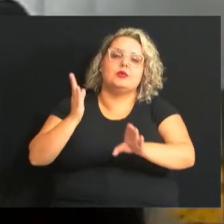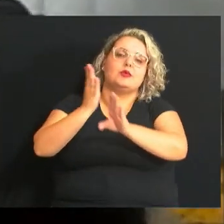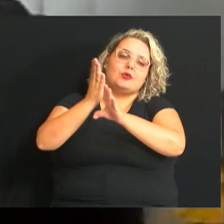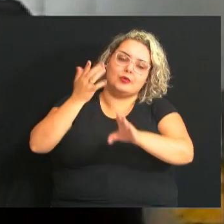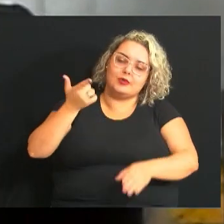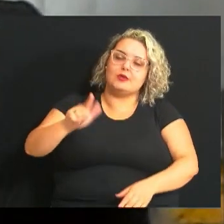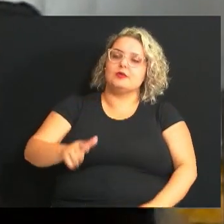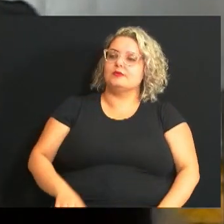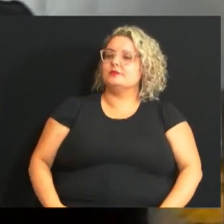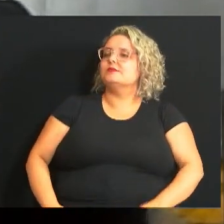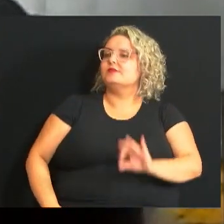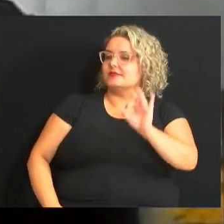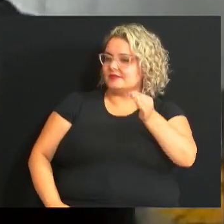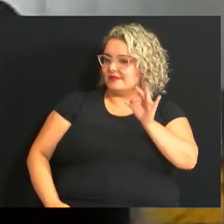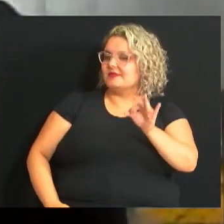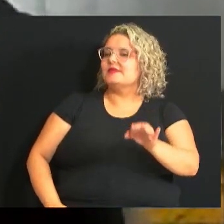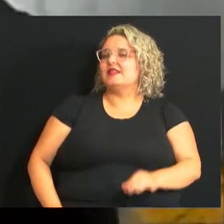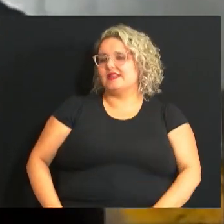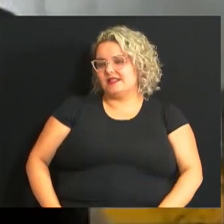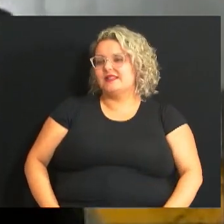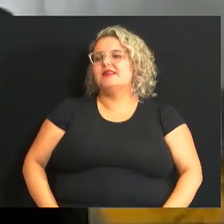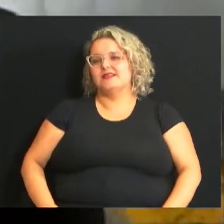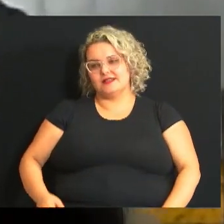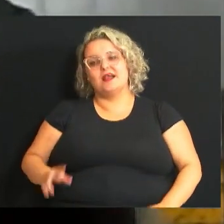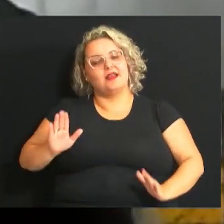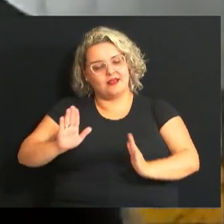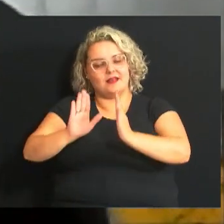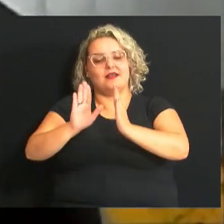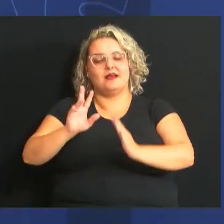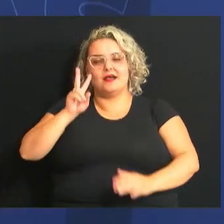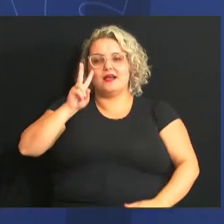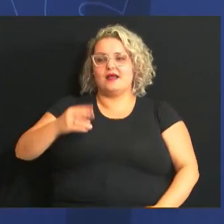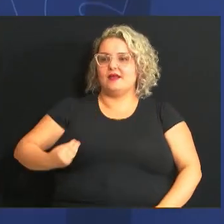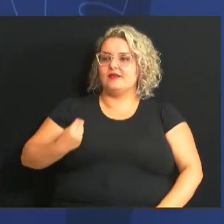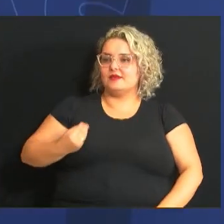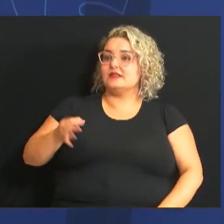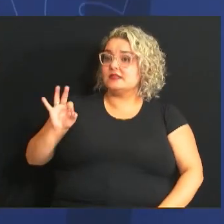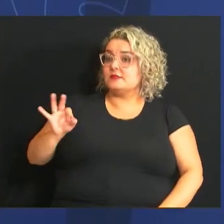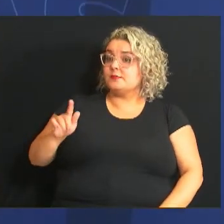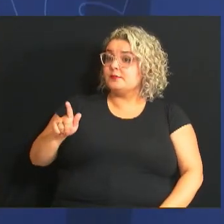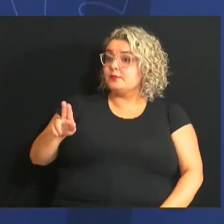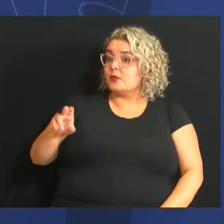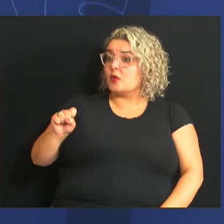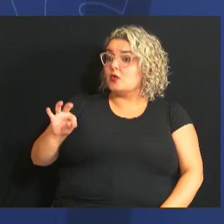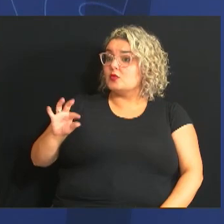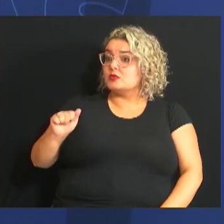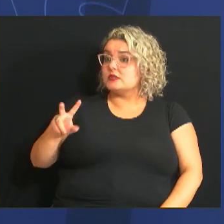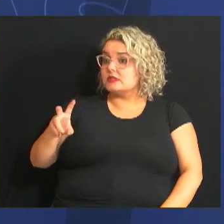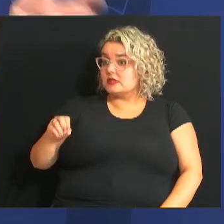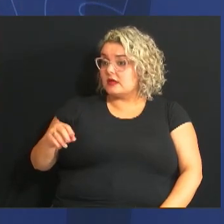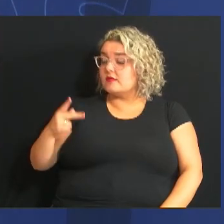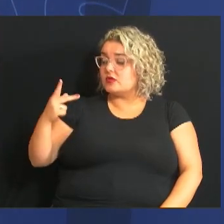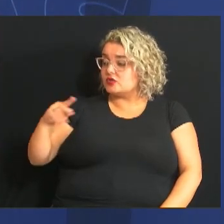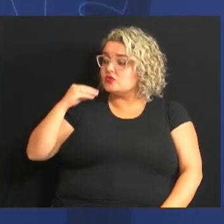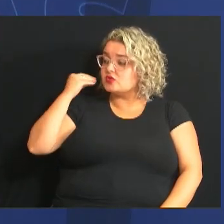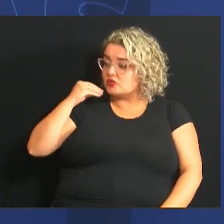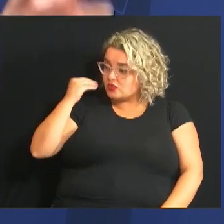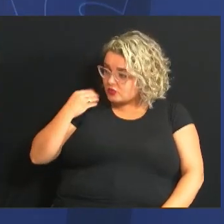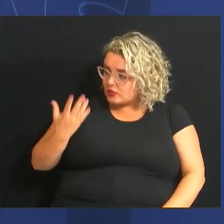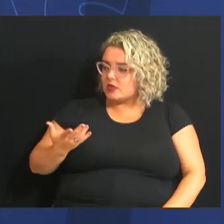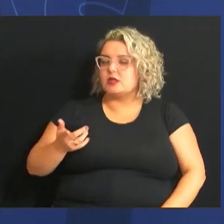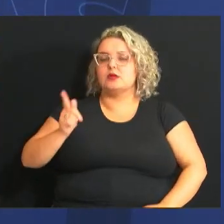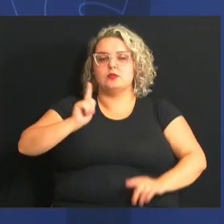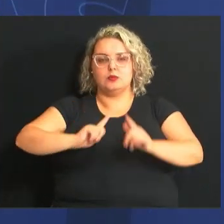Certeza, sem sombra de encara a vida dessa forma. Sombra de dúvidas. Ô Gustavo, pegando essa sua experiência como gestor,